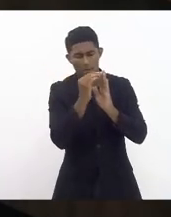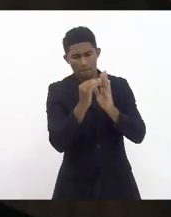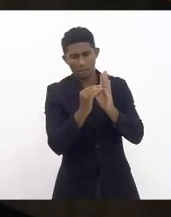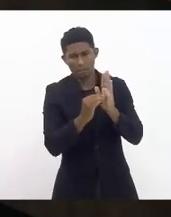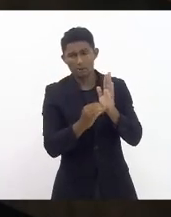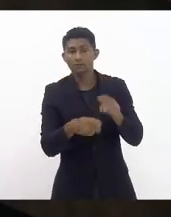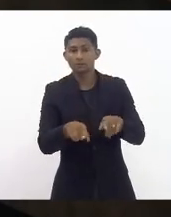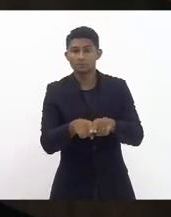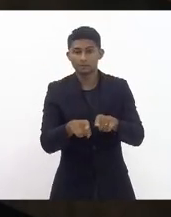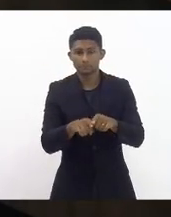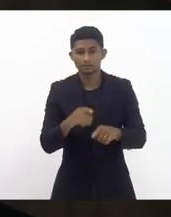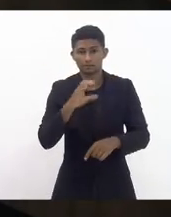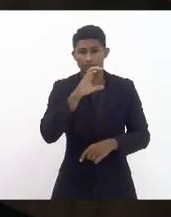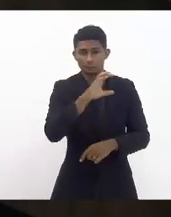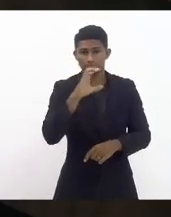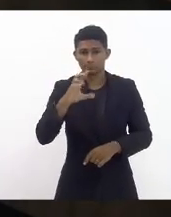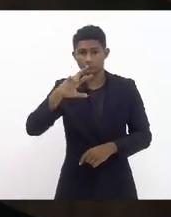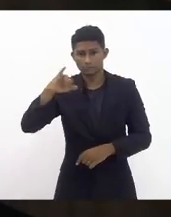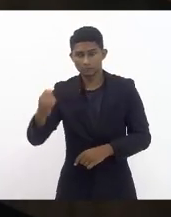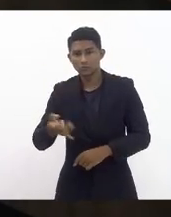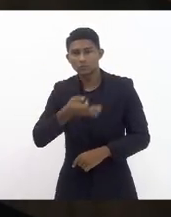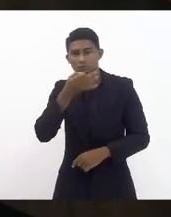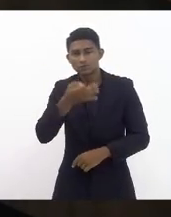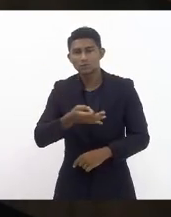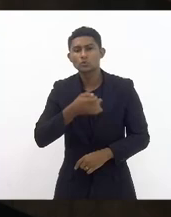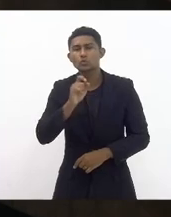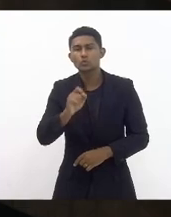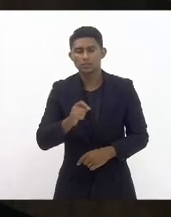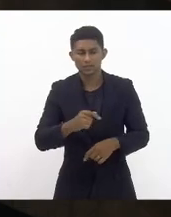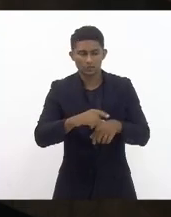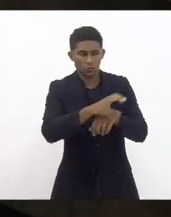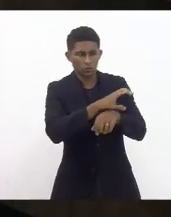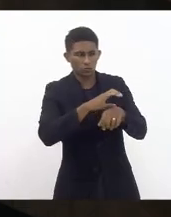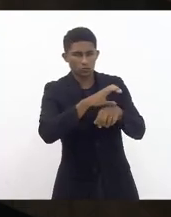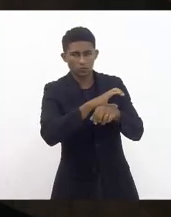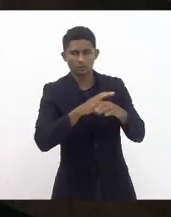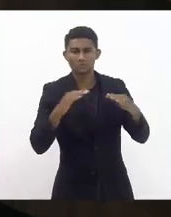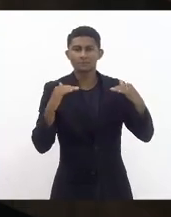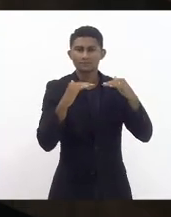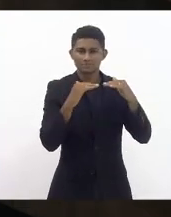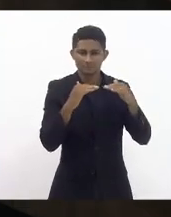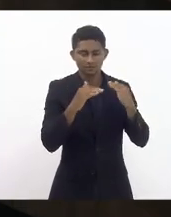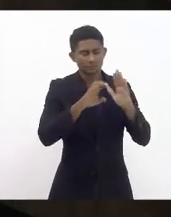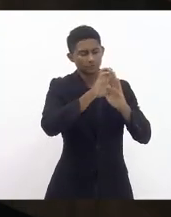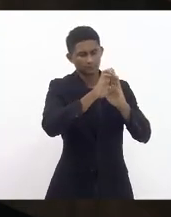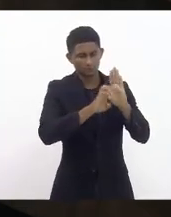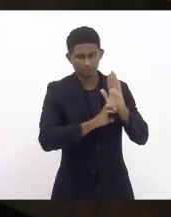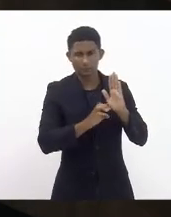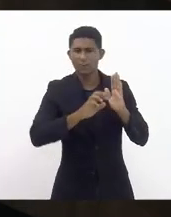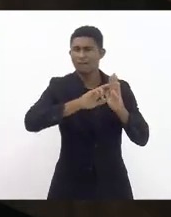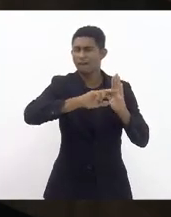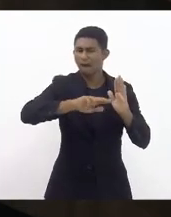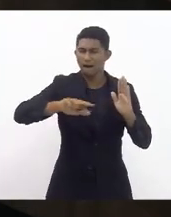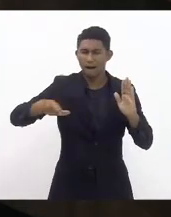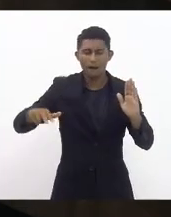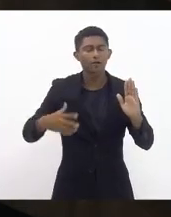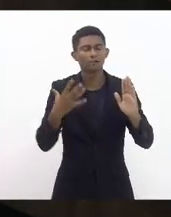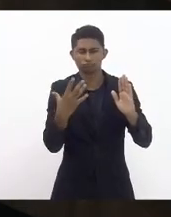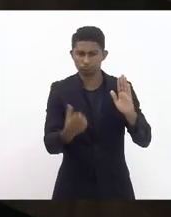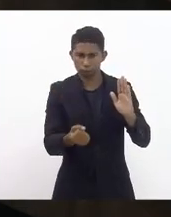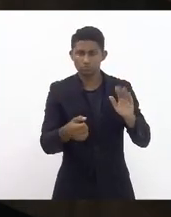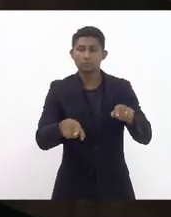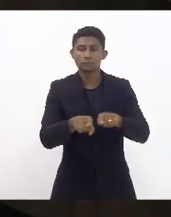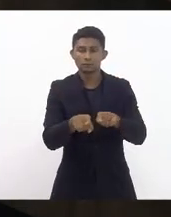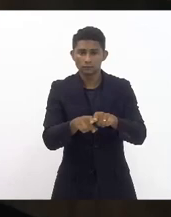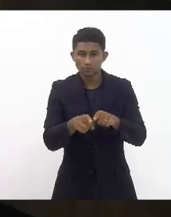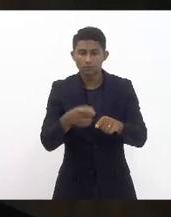da CCJ pela constitucionalidade, favorável a um conjunto de emendas, recebeu parecer